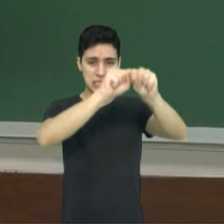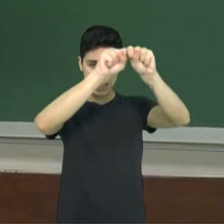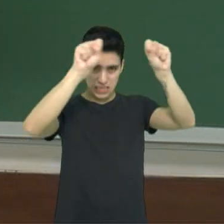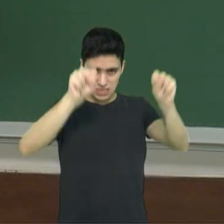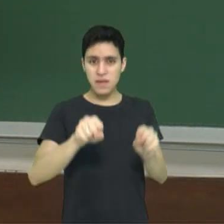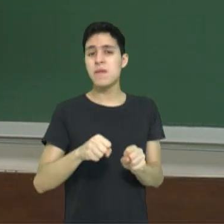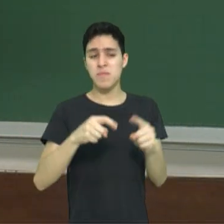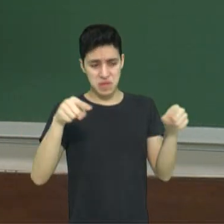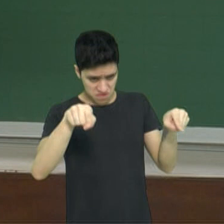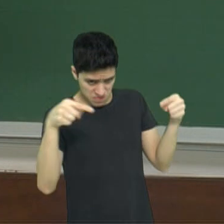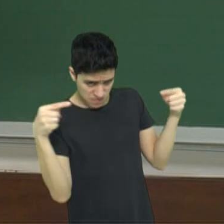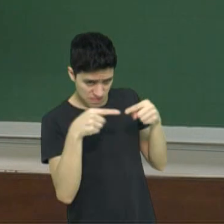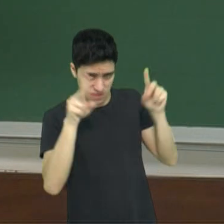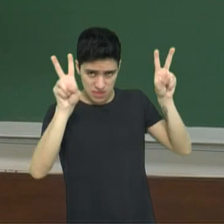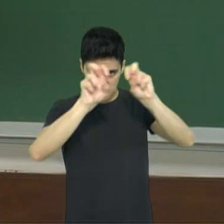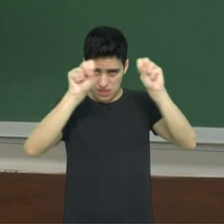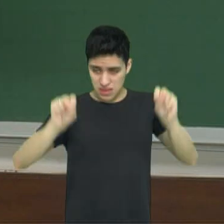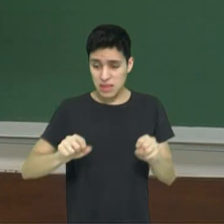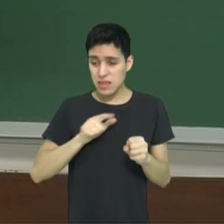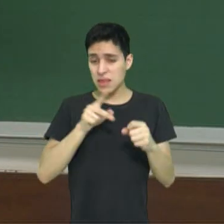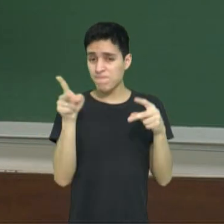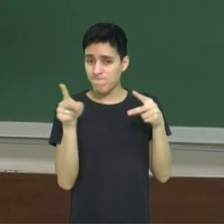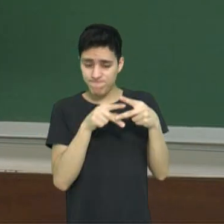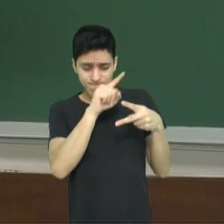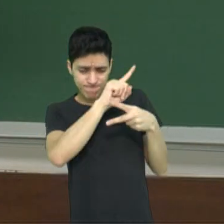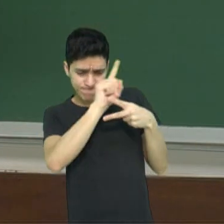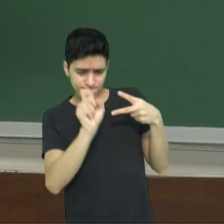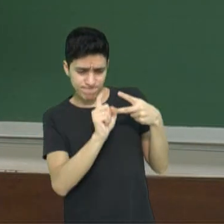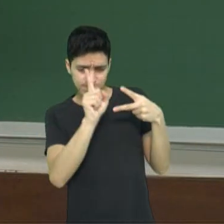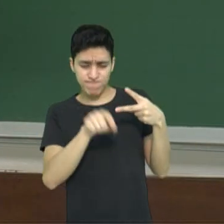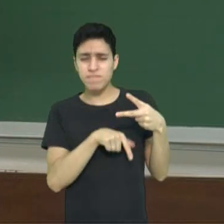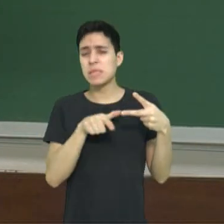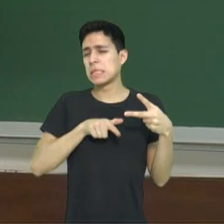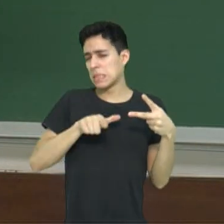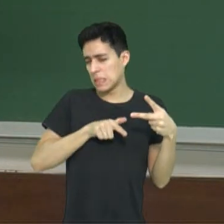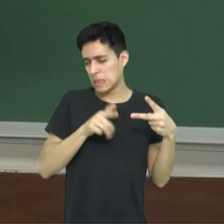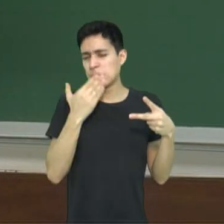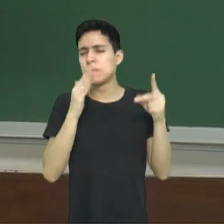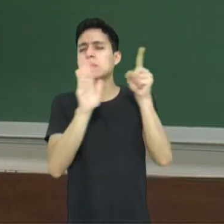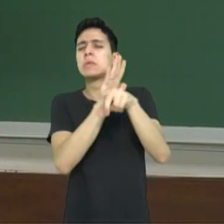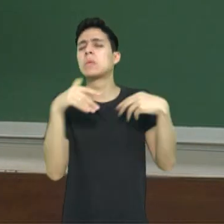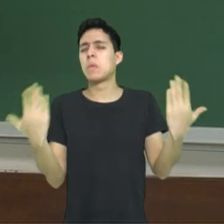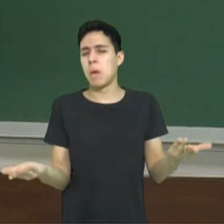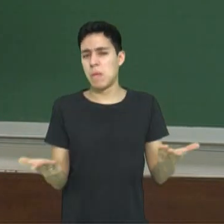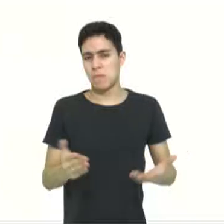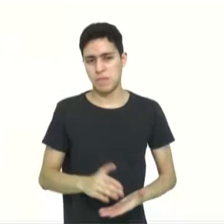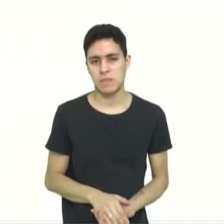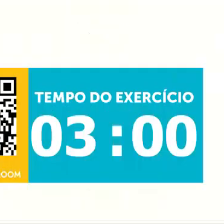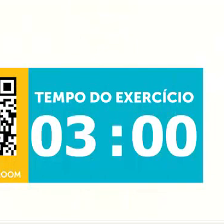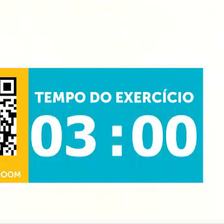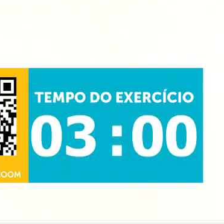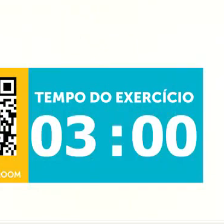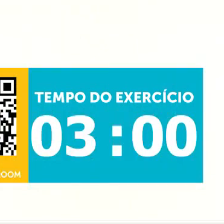dá um sistema, né? São duas incógnitas que estão sendo pedidas e nós já voltamos.